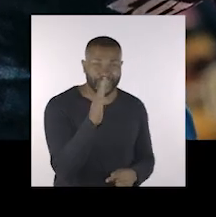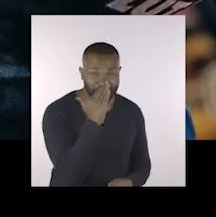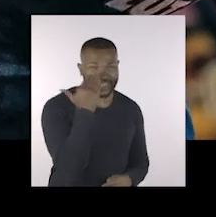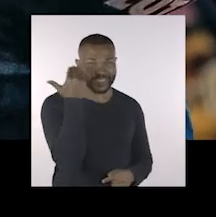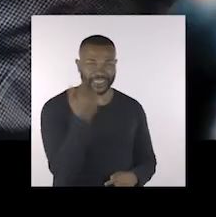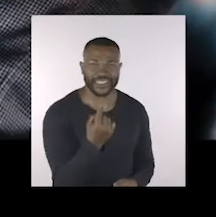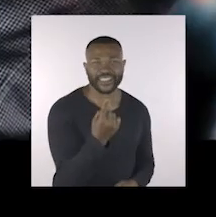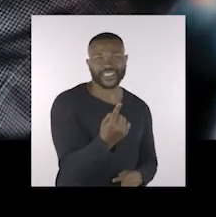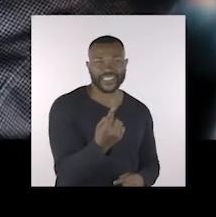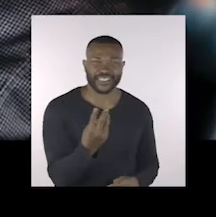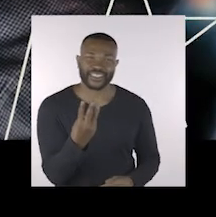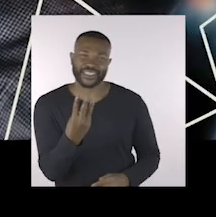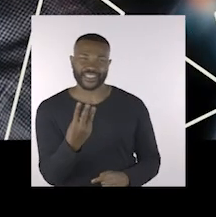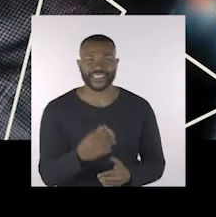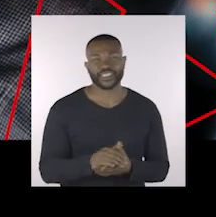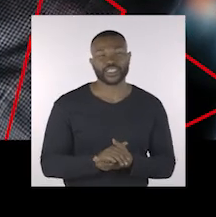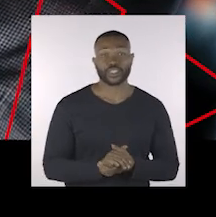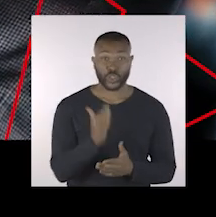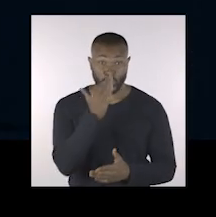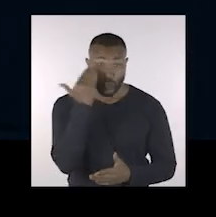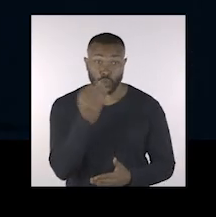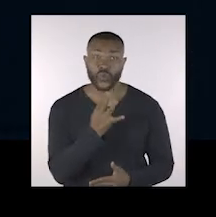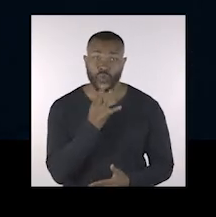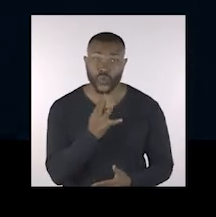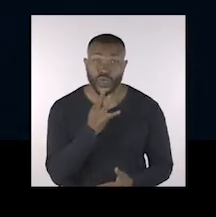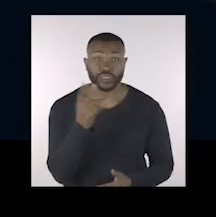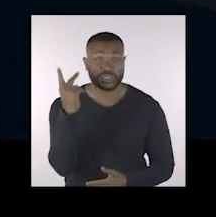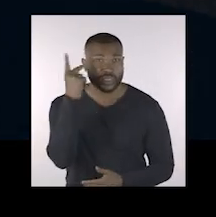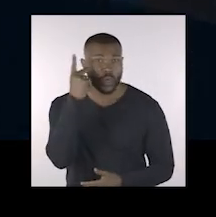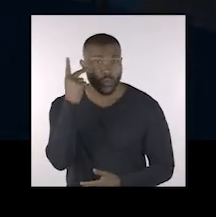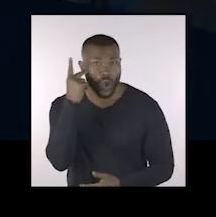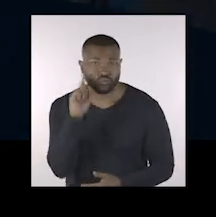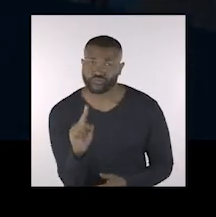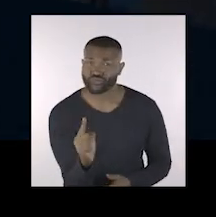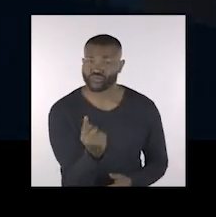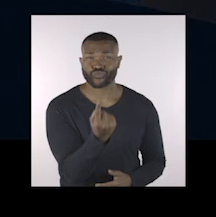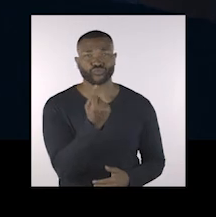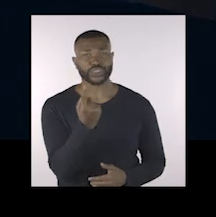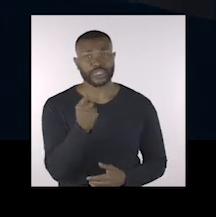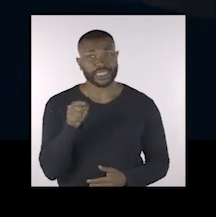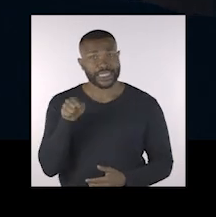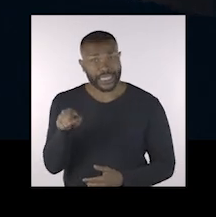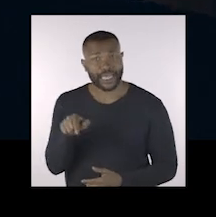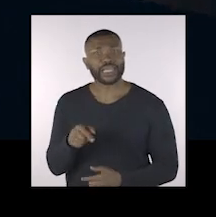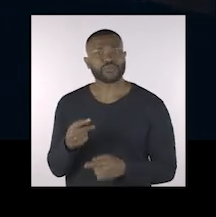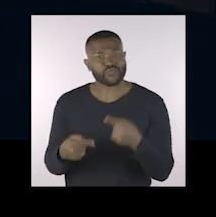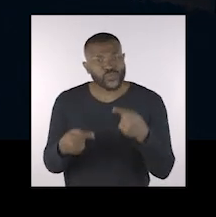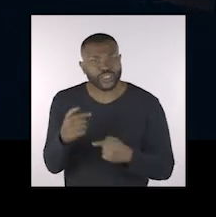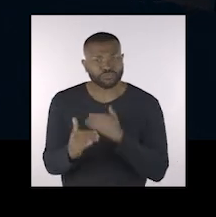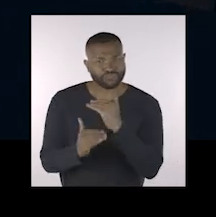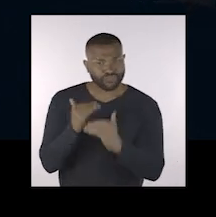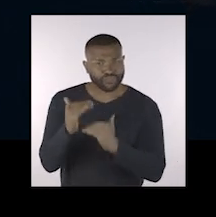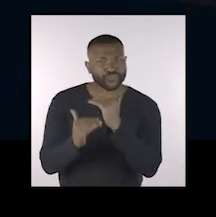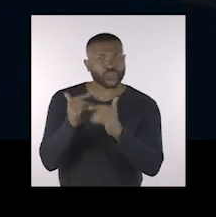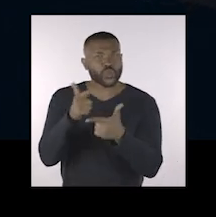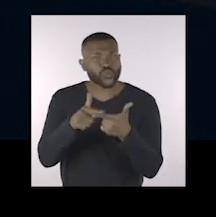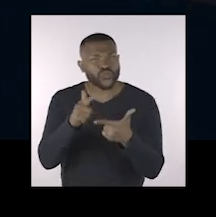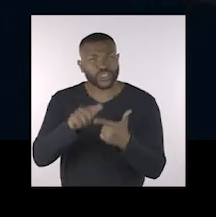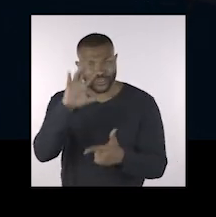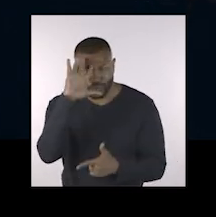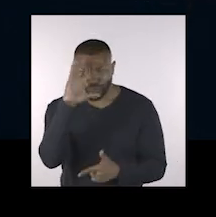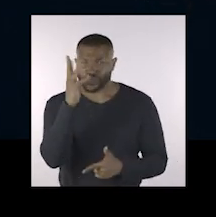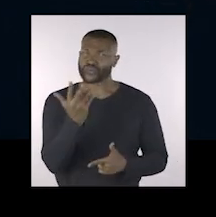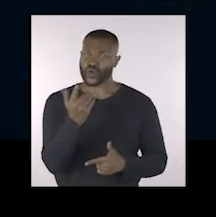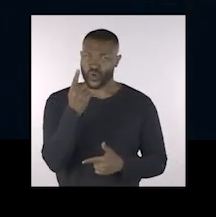apps e o matador precisa tem uma cuia que São Paulo Corinthians cresceu politicamente